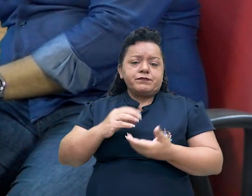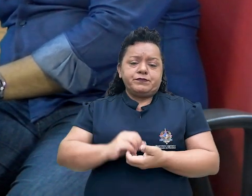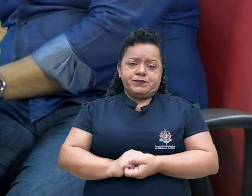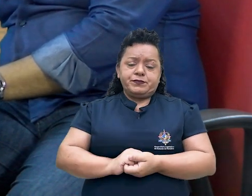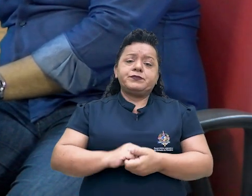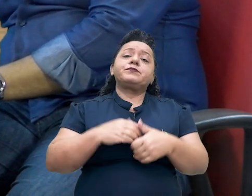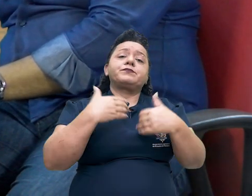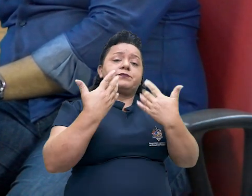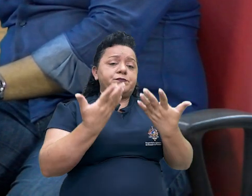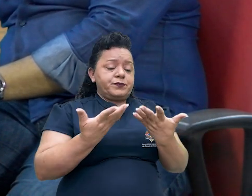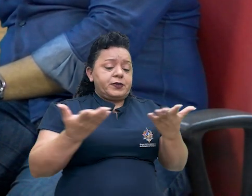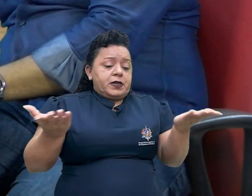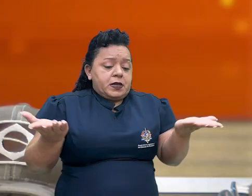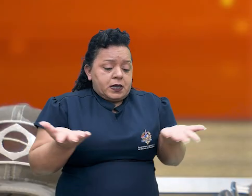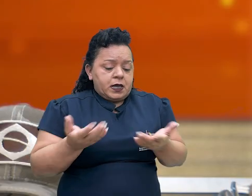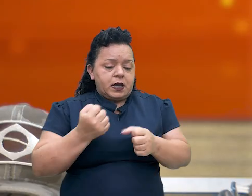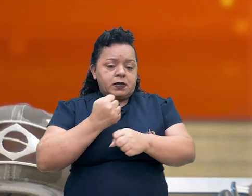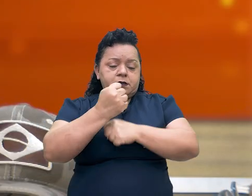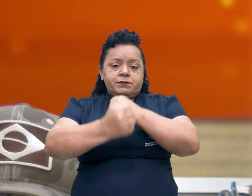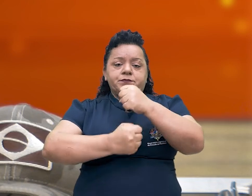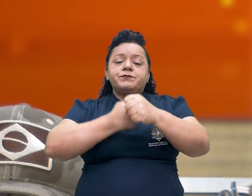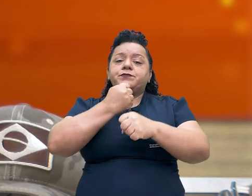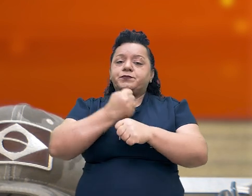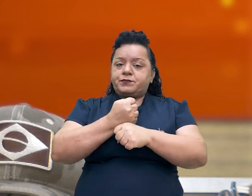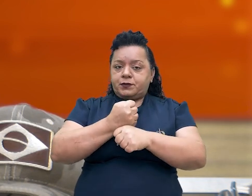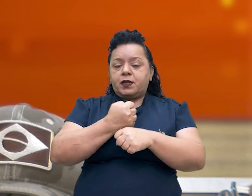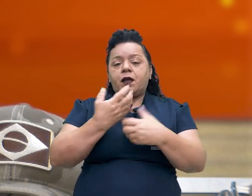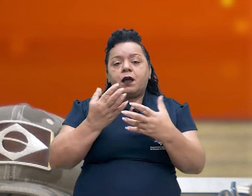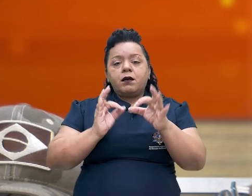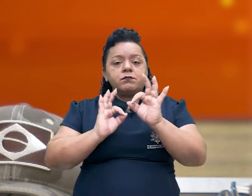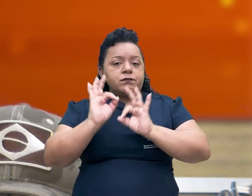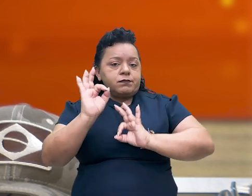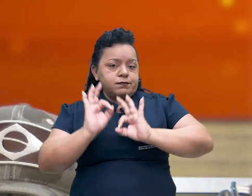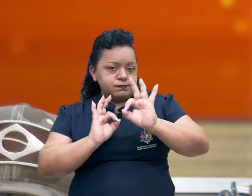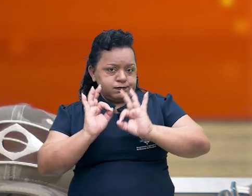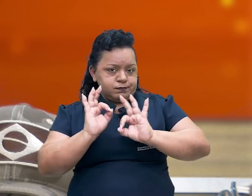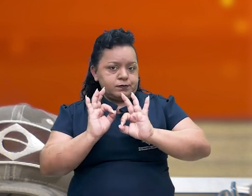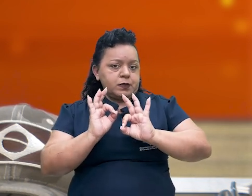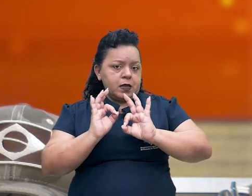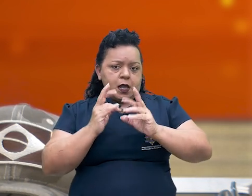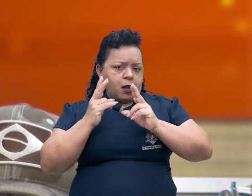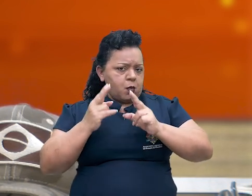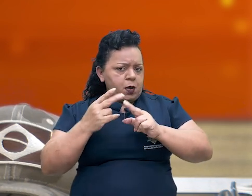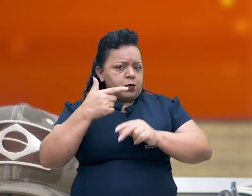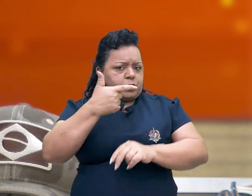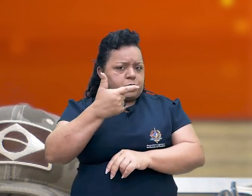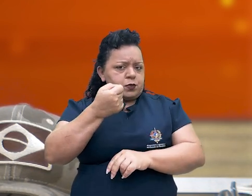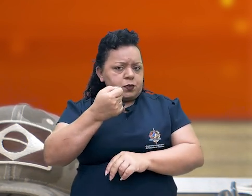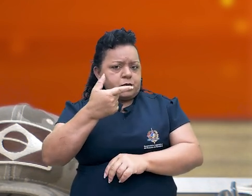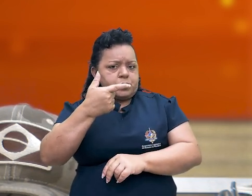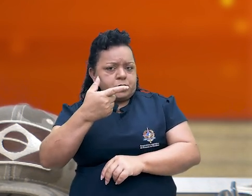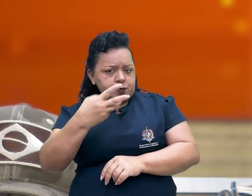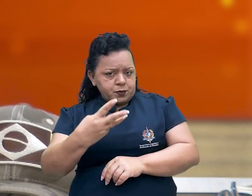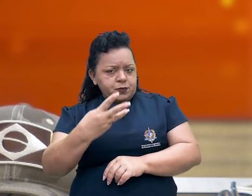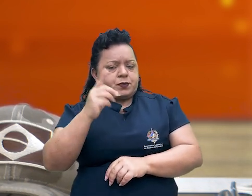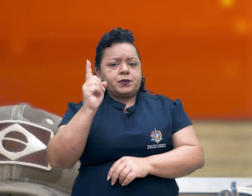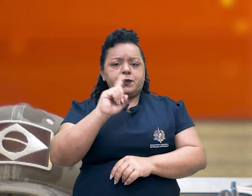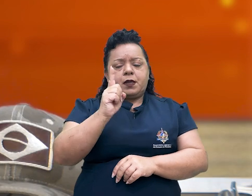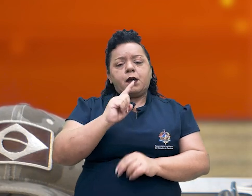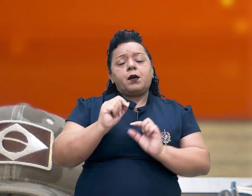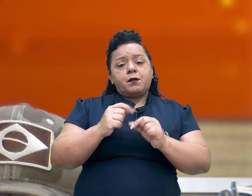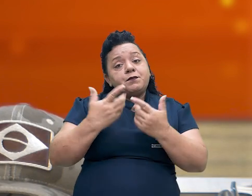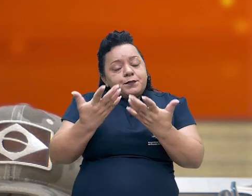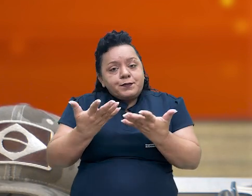locais a gente vamos fazer um planejamento esse ano não como em 2023 porque a gente como eu falei a cera de